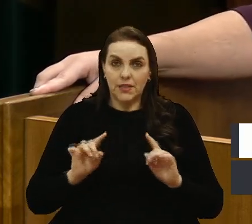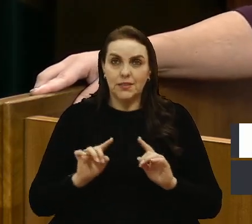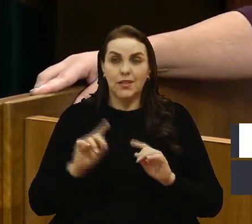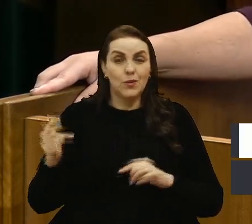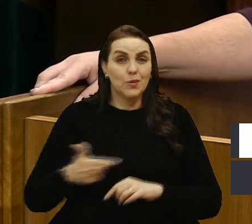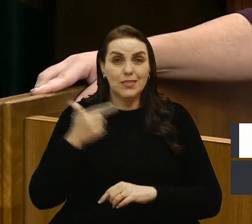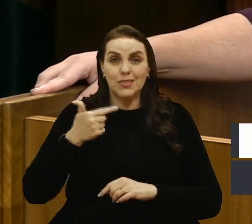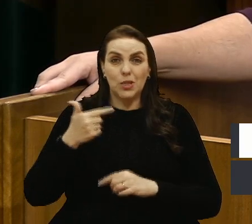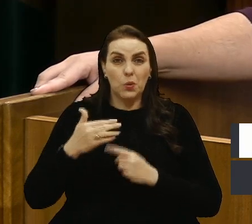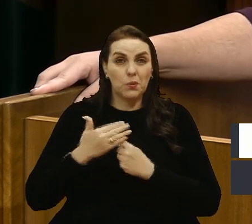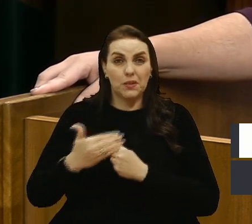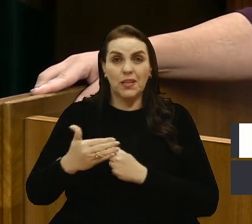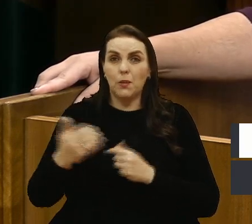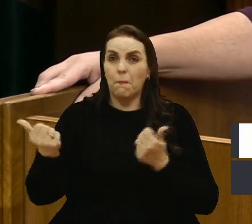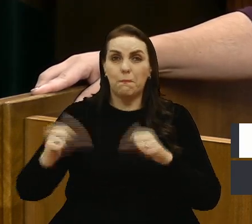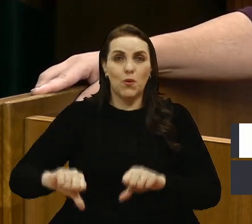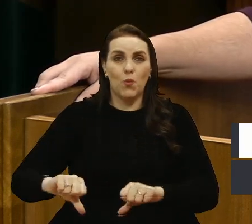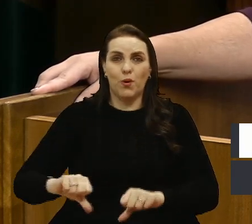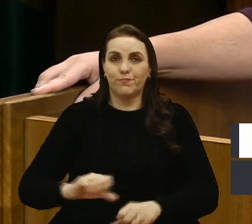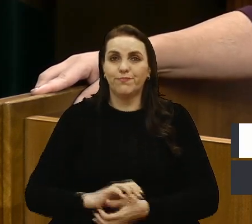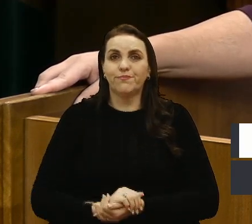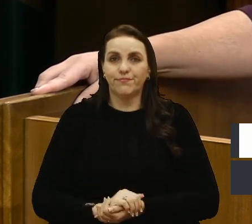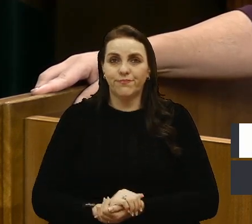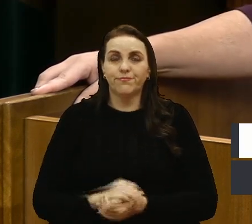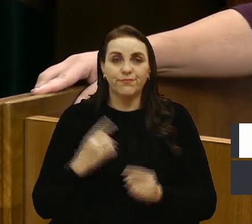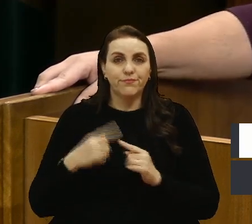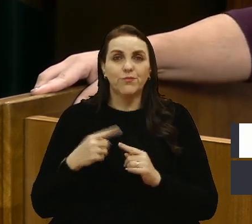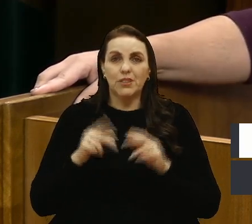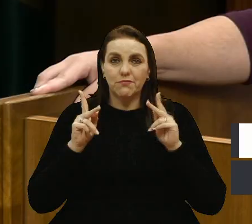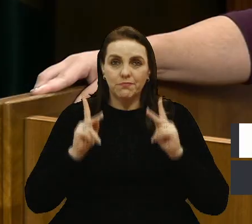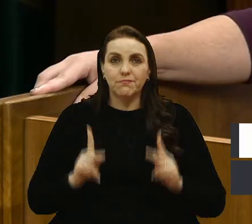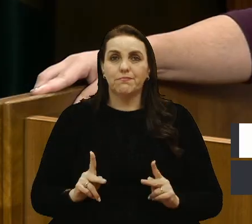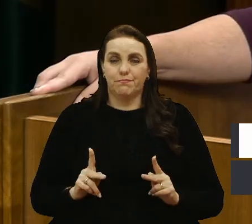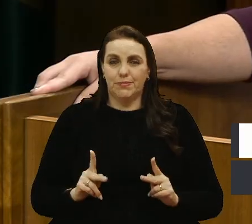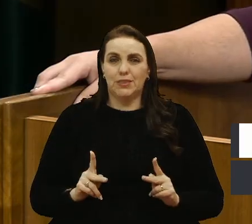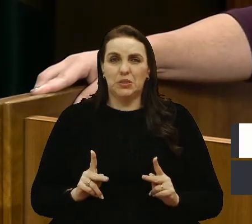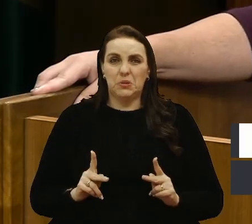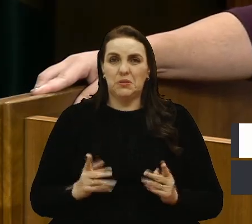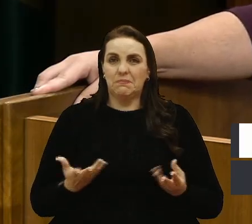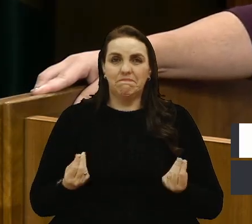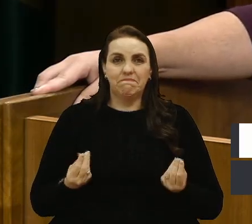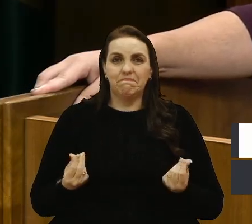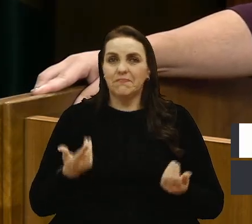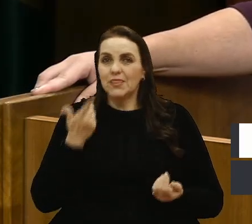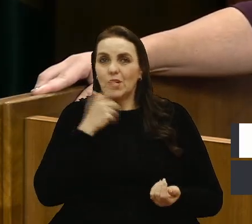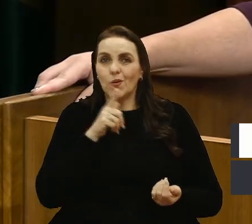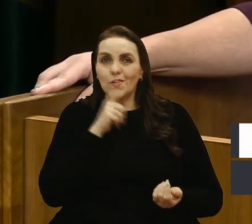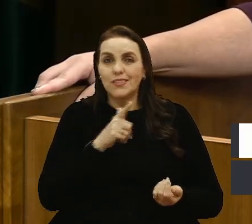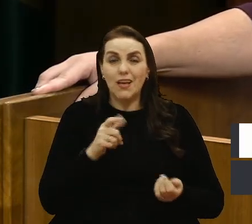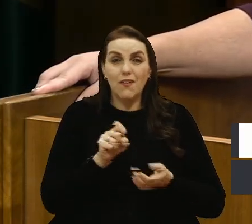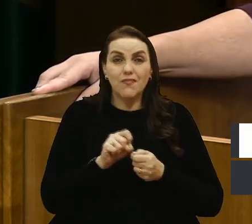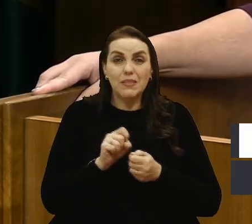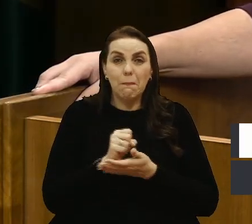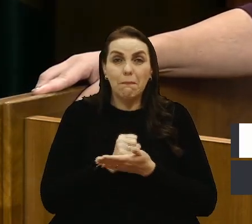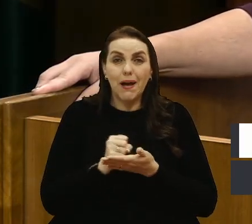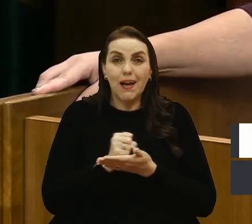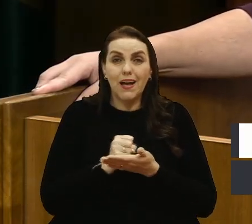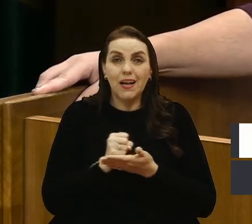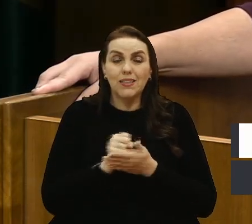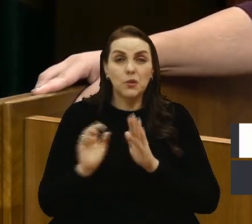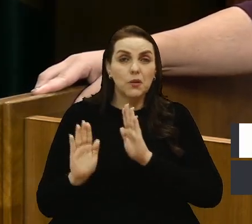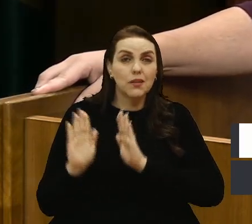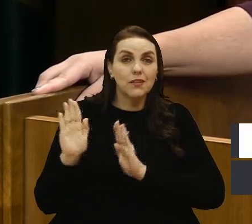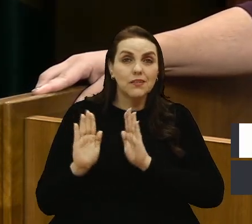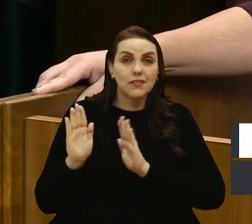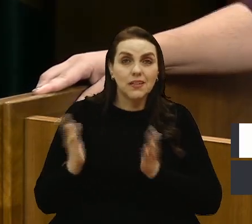segundo mandato parece que ficou pior, porque as pessoas não conseguem fazer o básico de uma